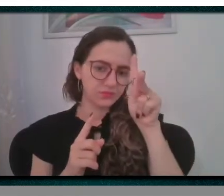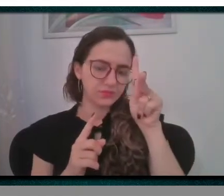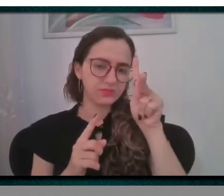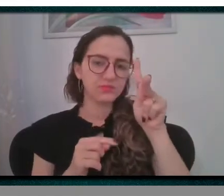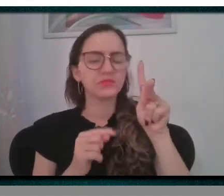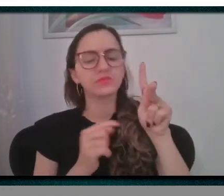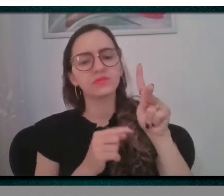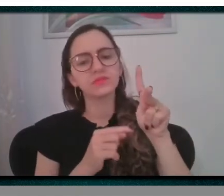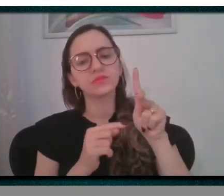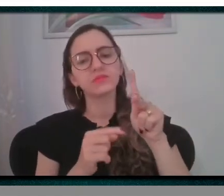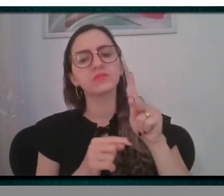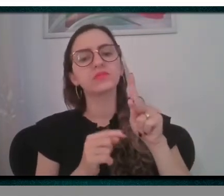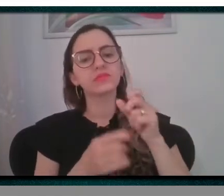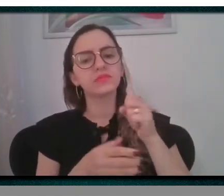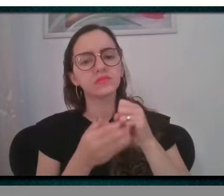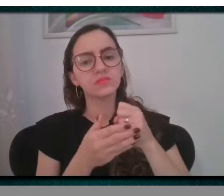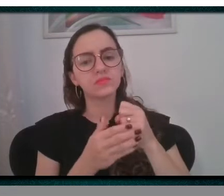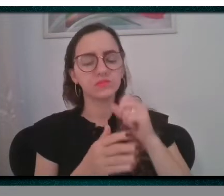é a